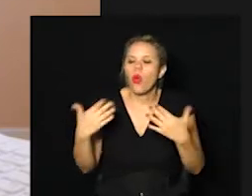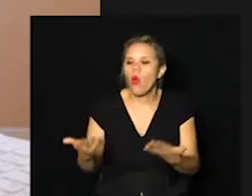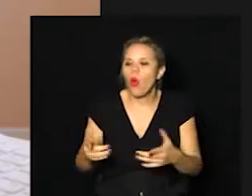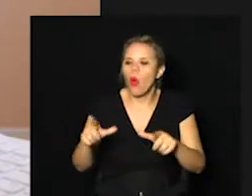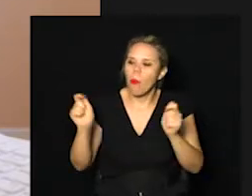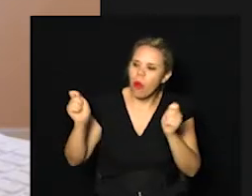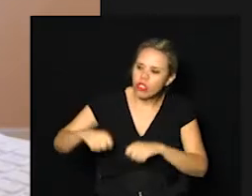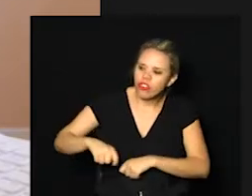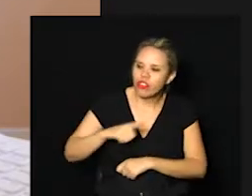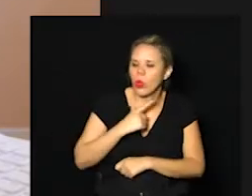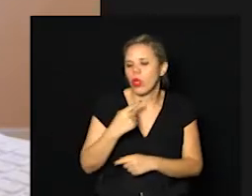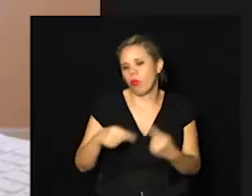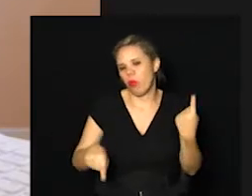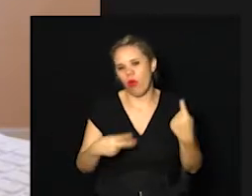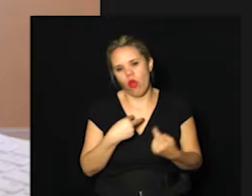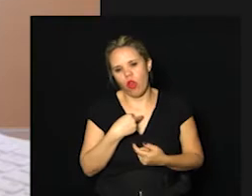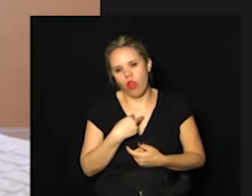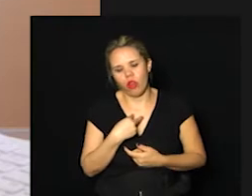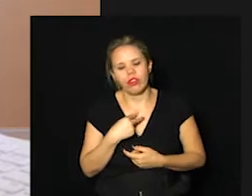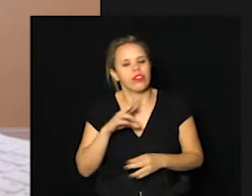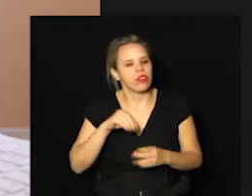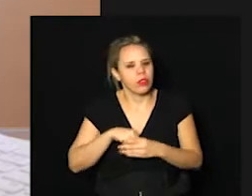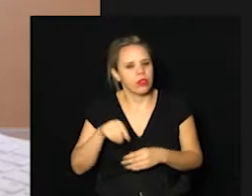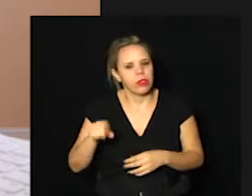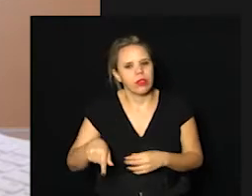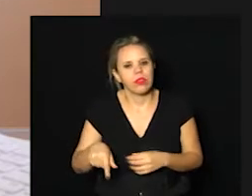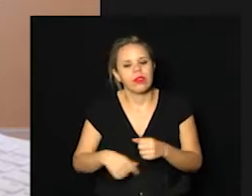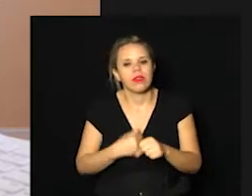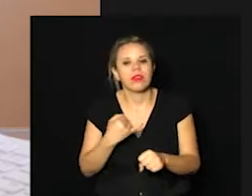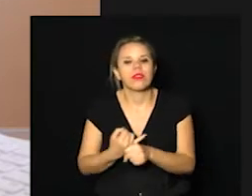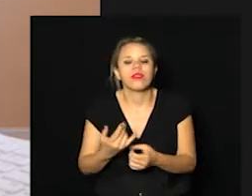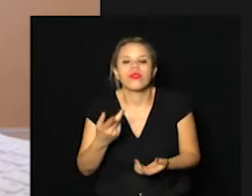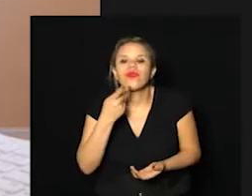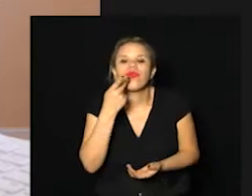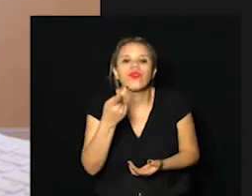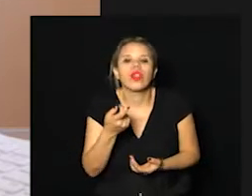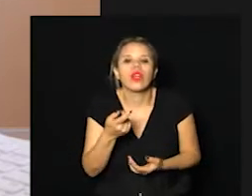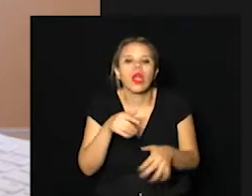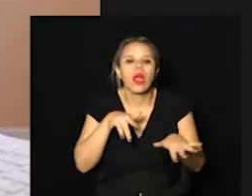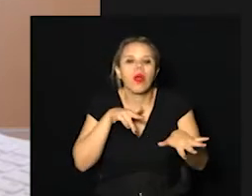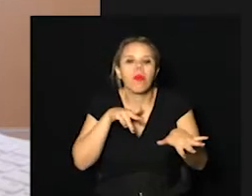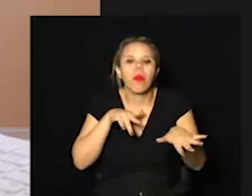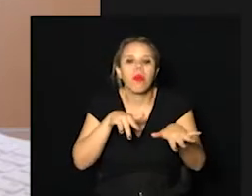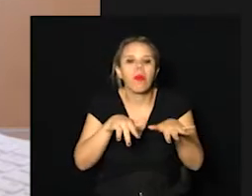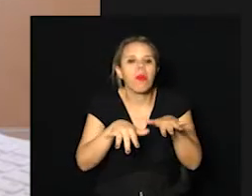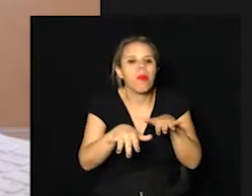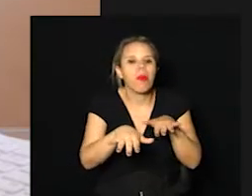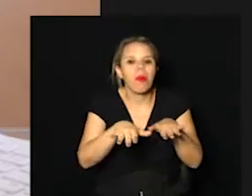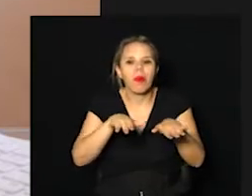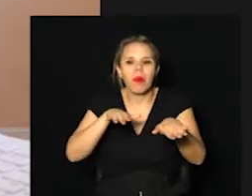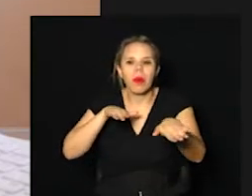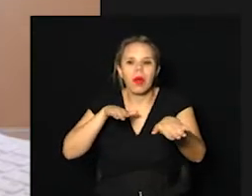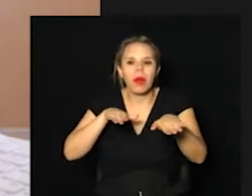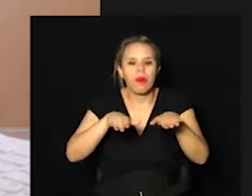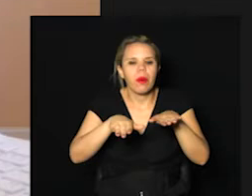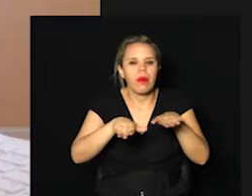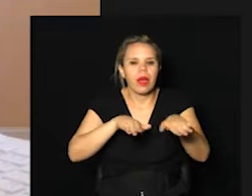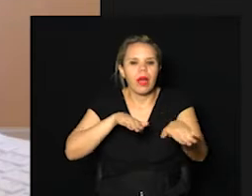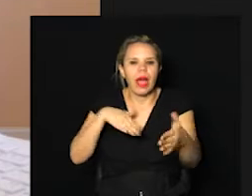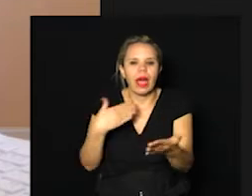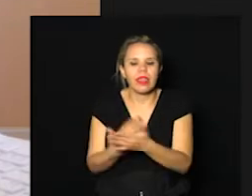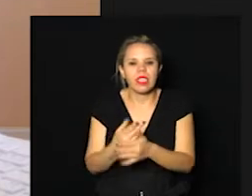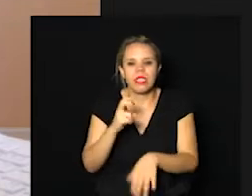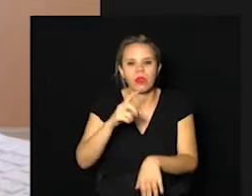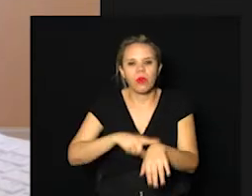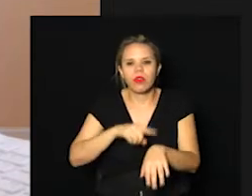pode ter, o que não pode, tem ali nessa página, tá bom? Agora a gente vai falar um pouquinho de trânsito, porque hoje, até 5 horas da